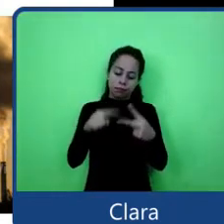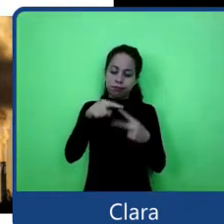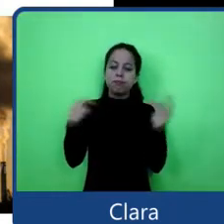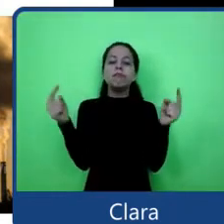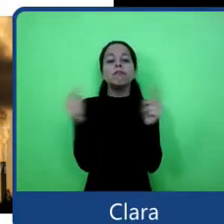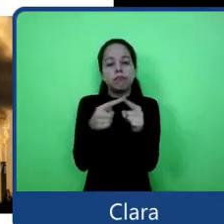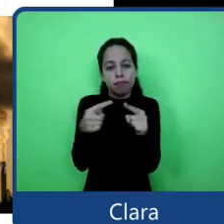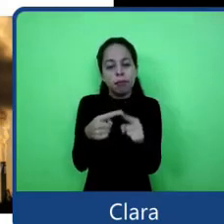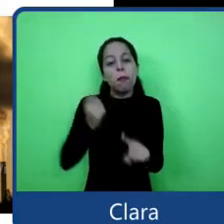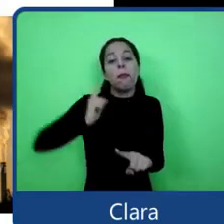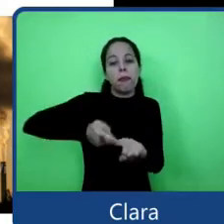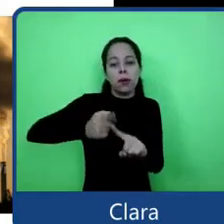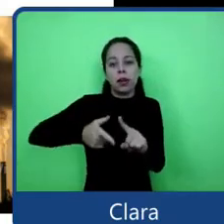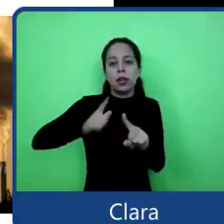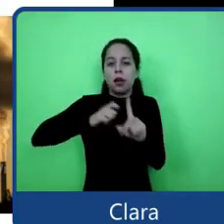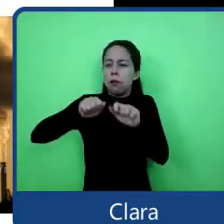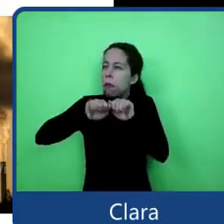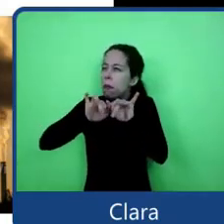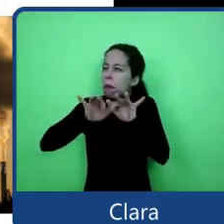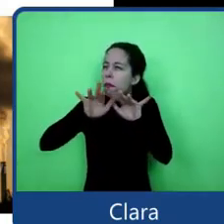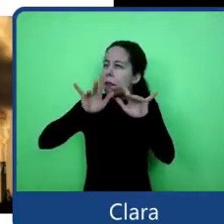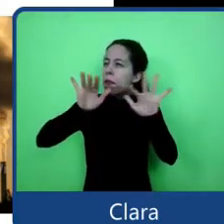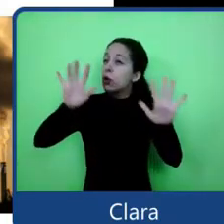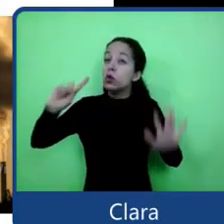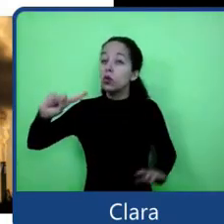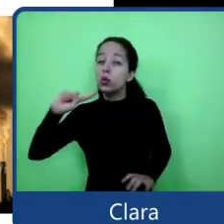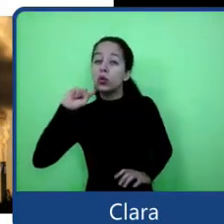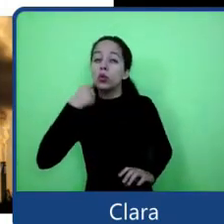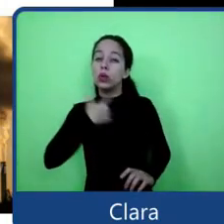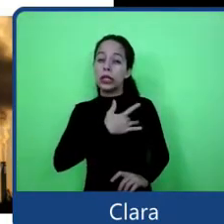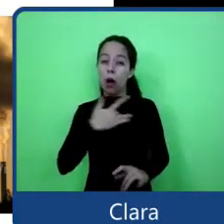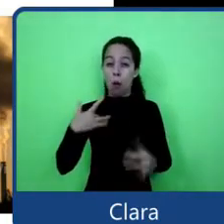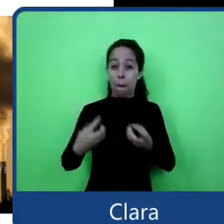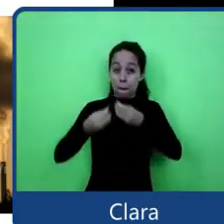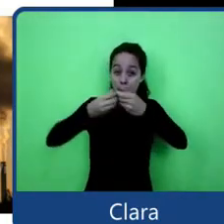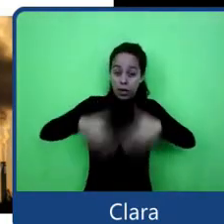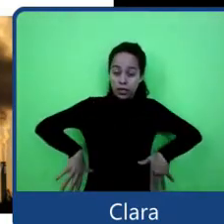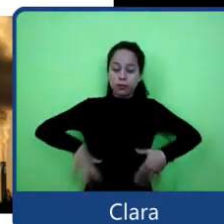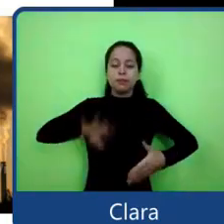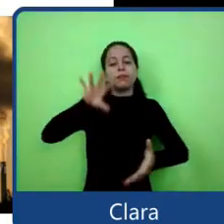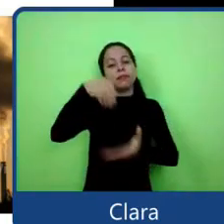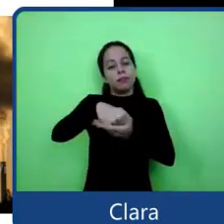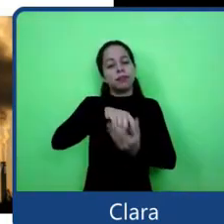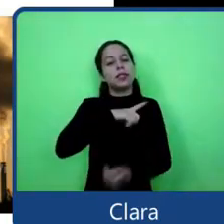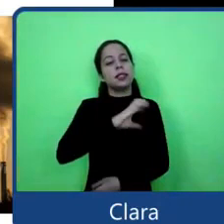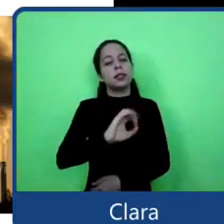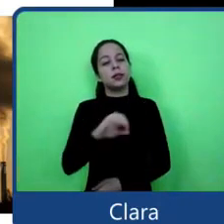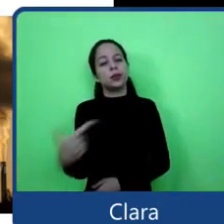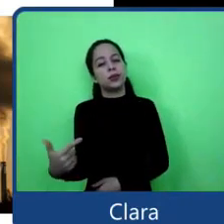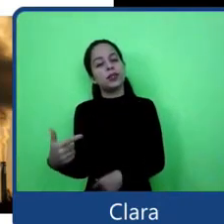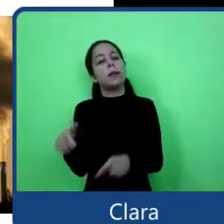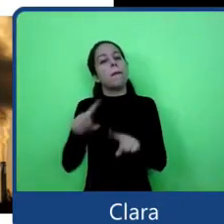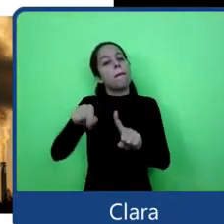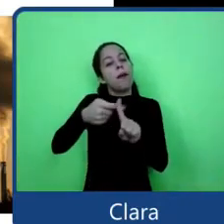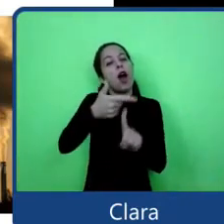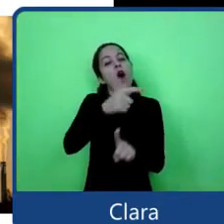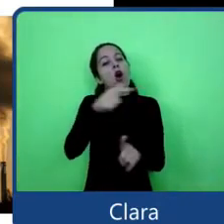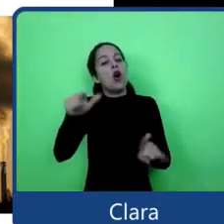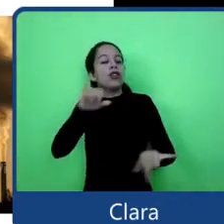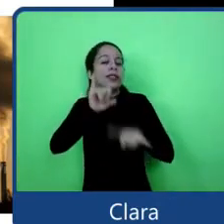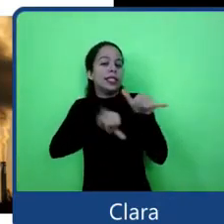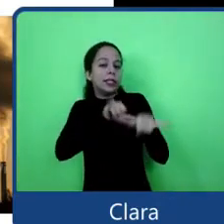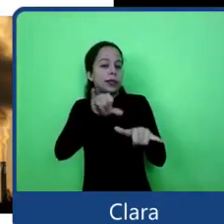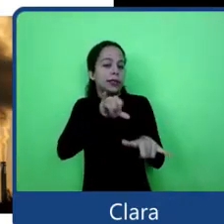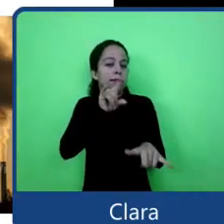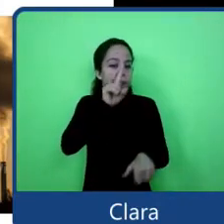poluentes prejudiciais à saúde também emitem gás de efeito estufa. Então, se a gente consegue resolver esse problema,